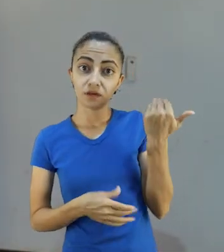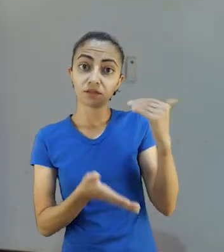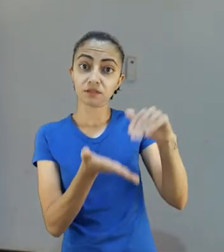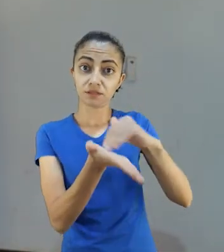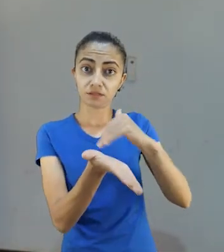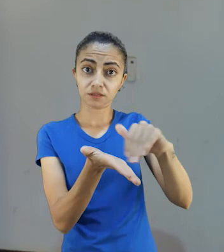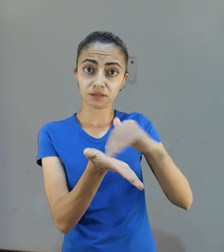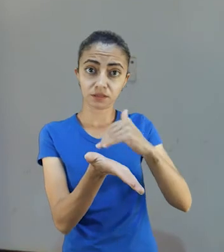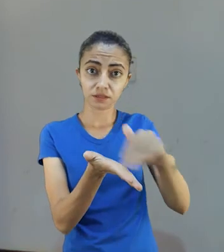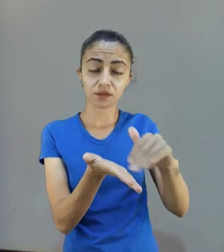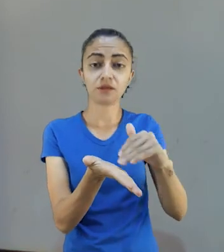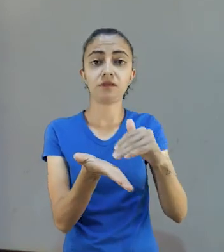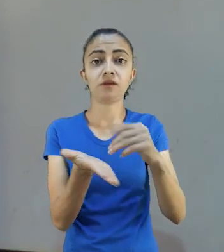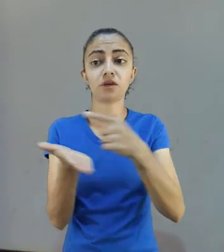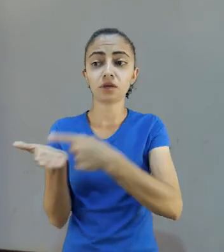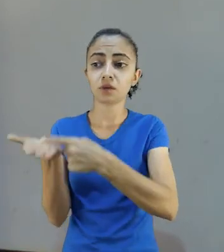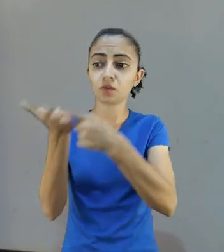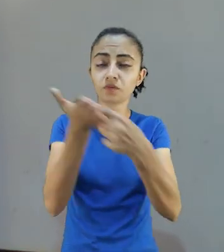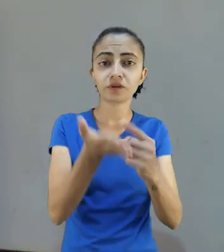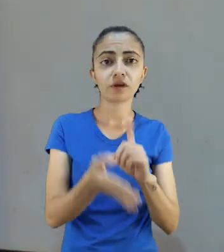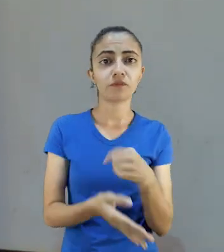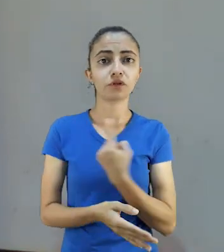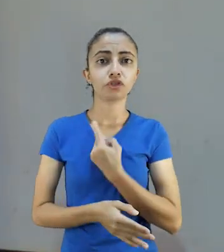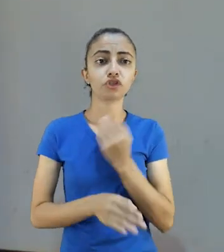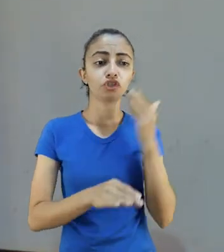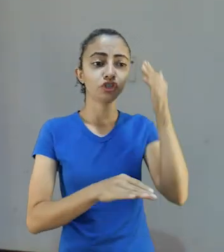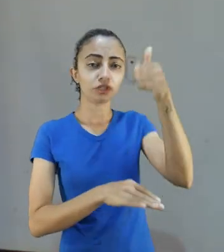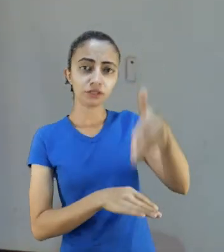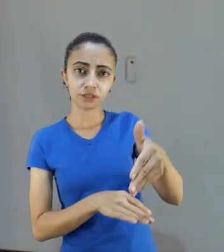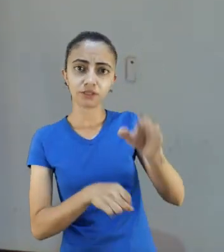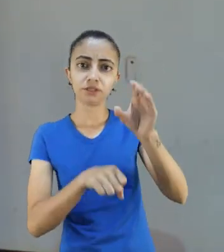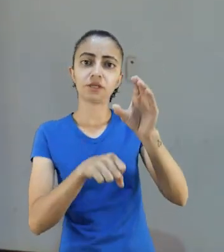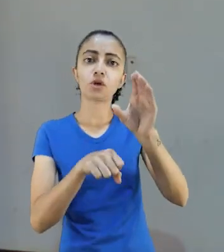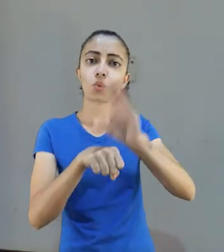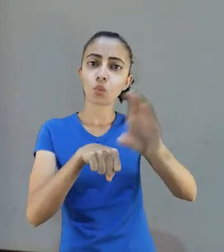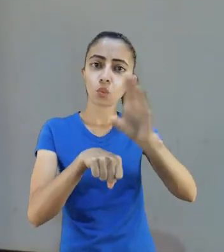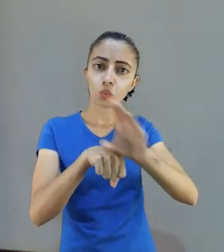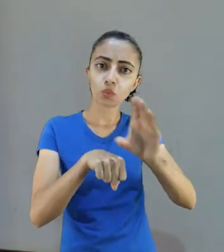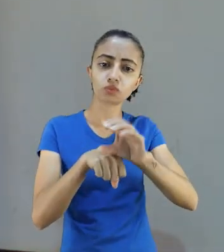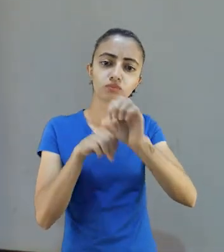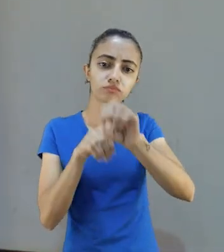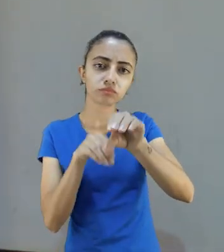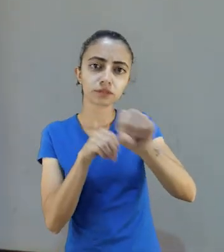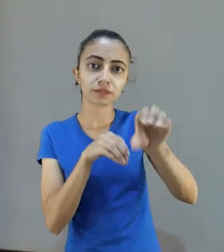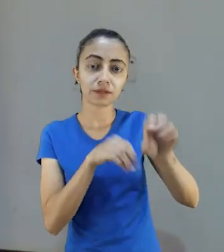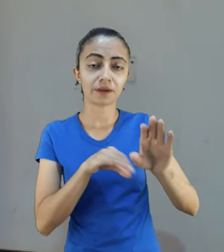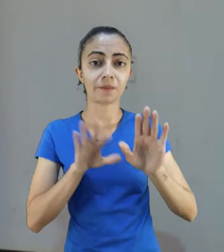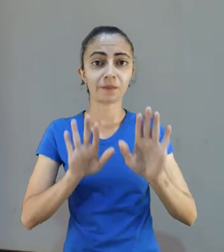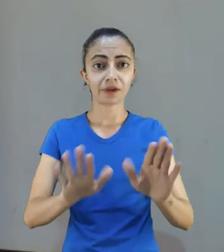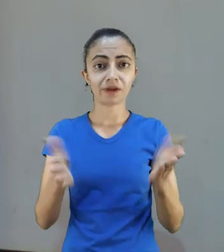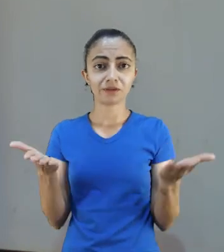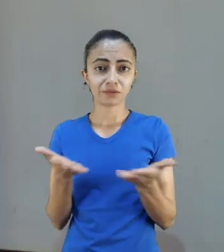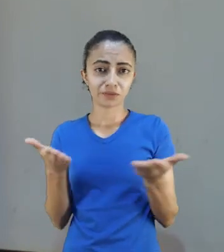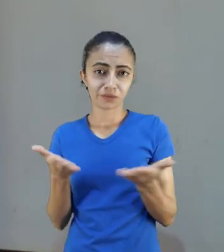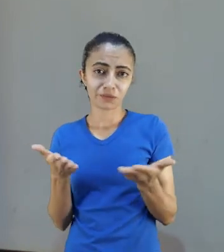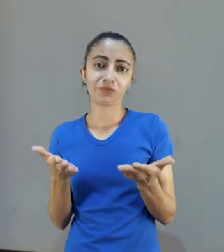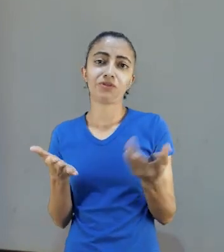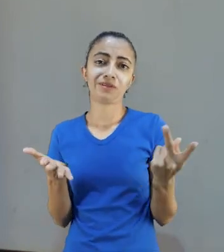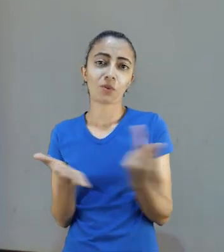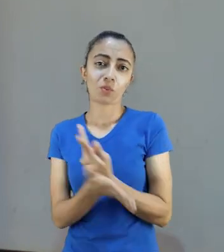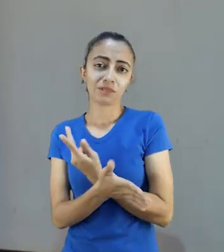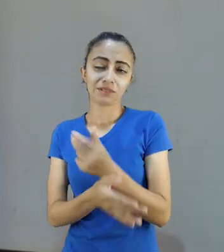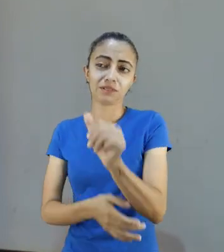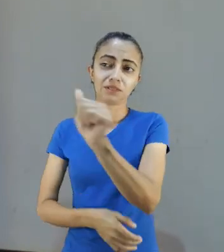a gente para dar os cursos, a gente dava. Mas hoje em dia, devido ao que tá acontecendo lá na associação que